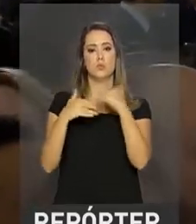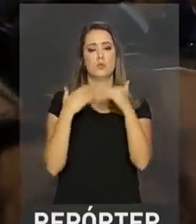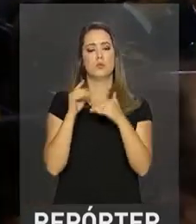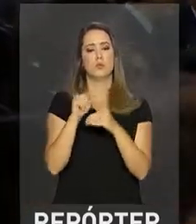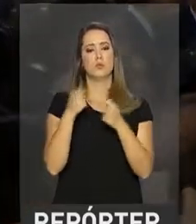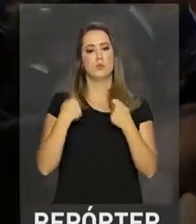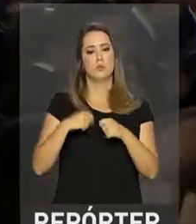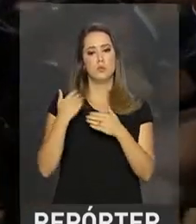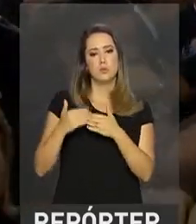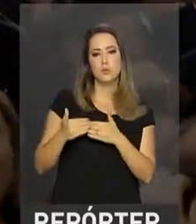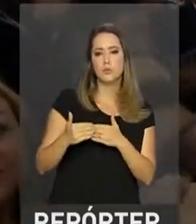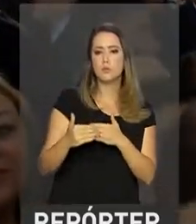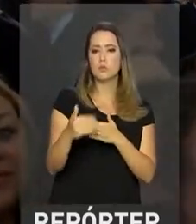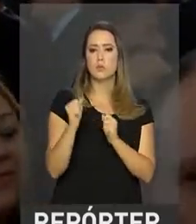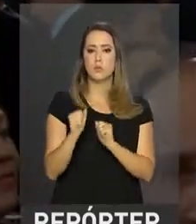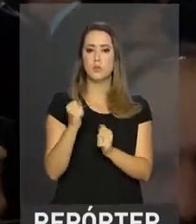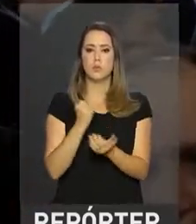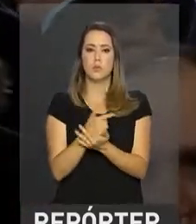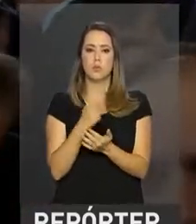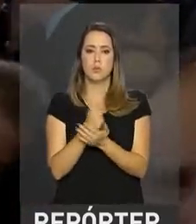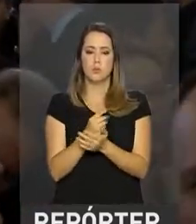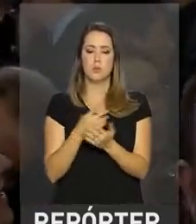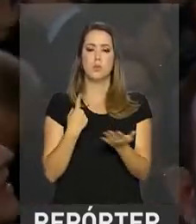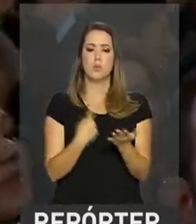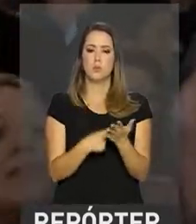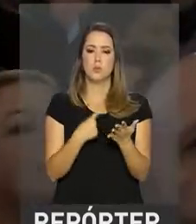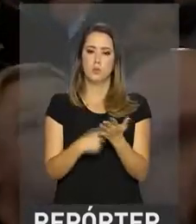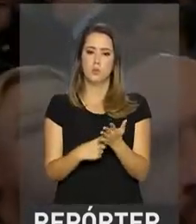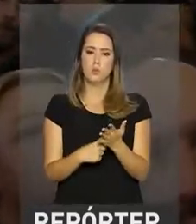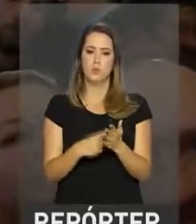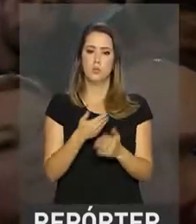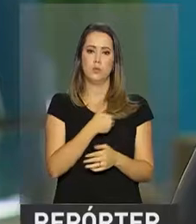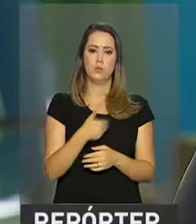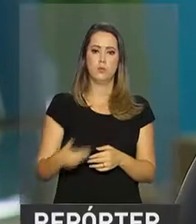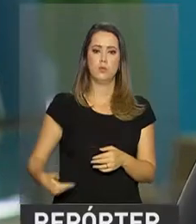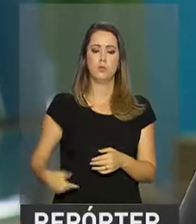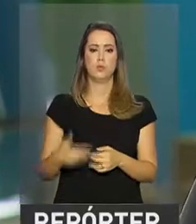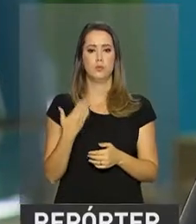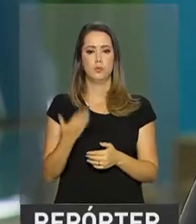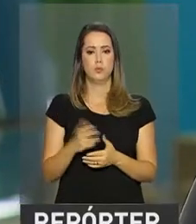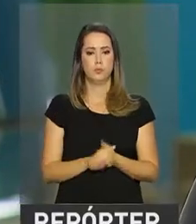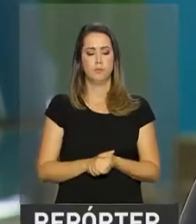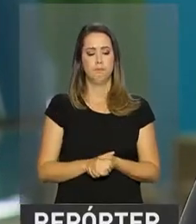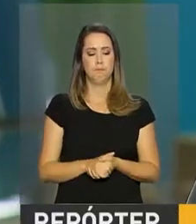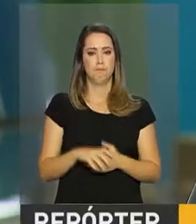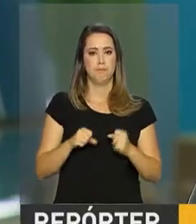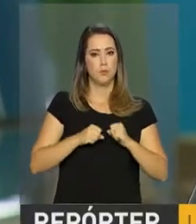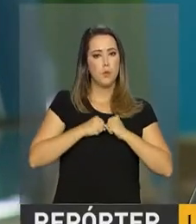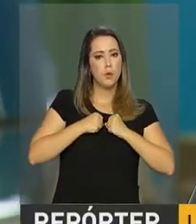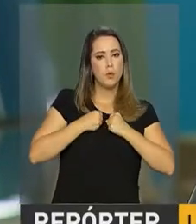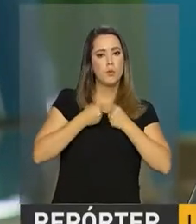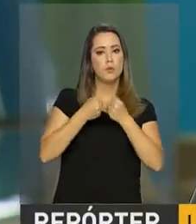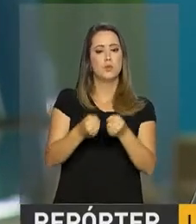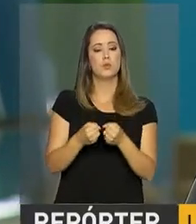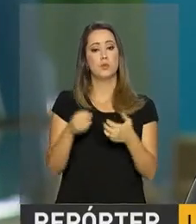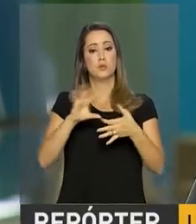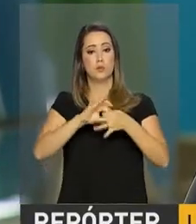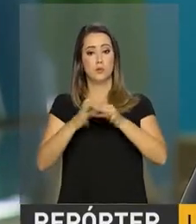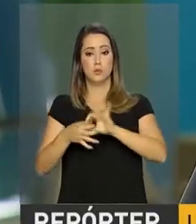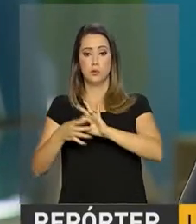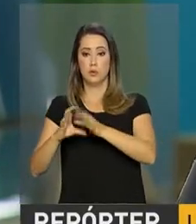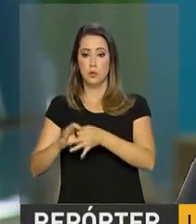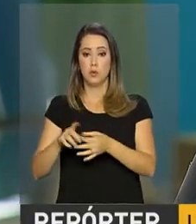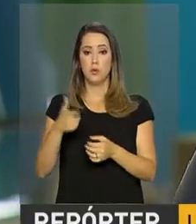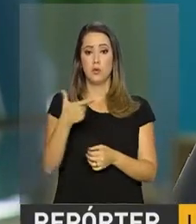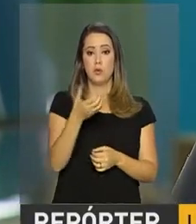deverá manter-se goleiro de compra e esse é o compromisso do governo os esforços para realizar a olimpíada do rio de janeiro